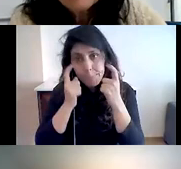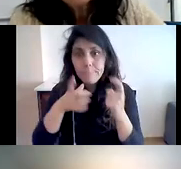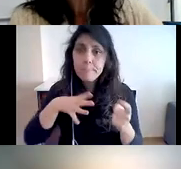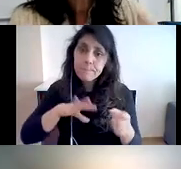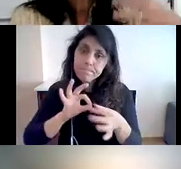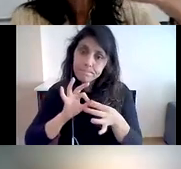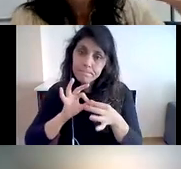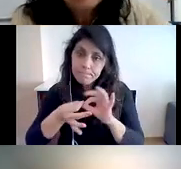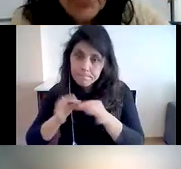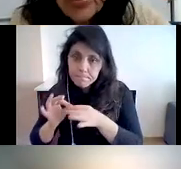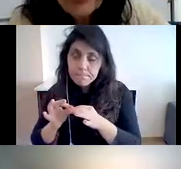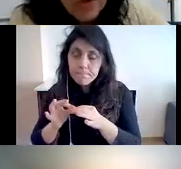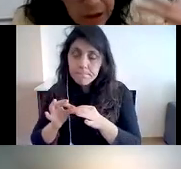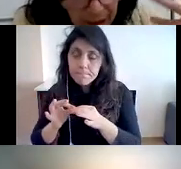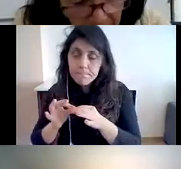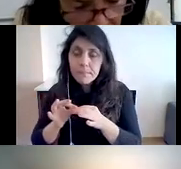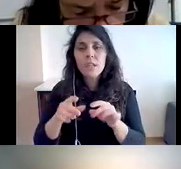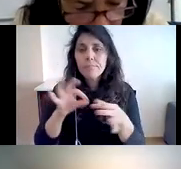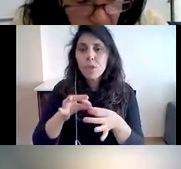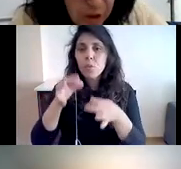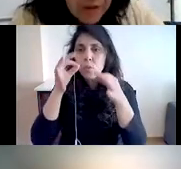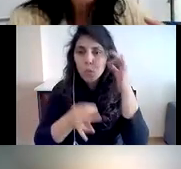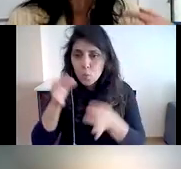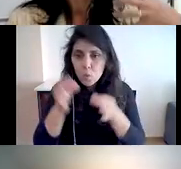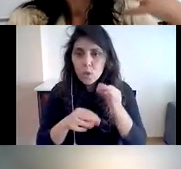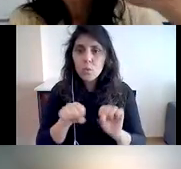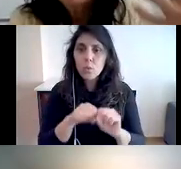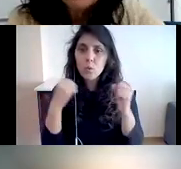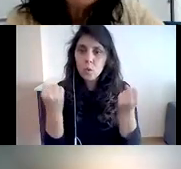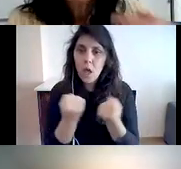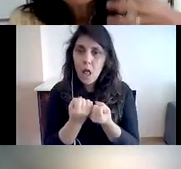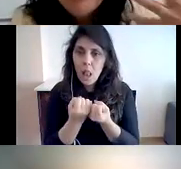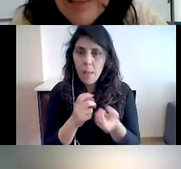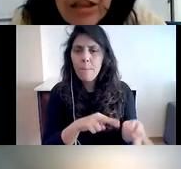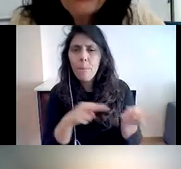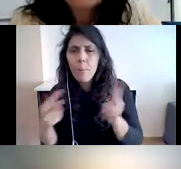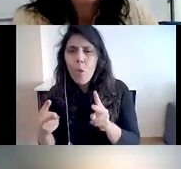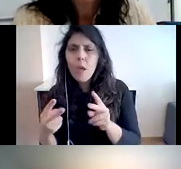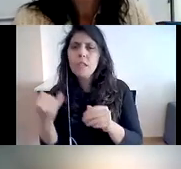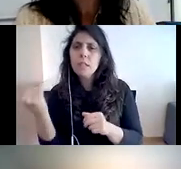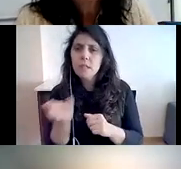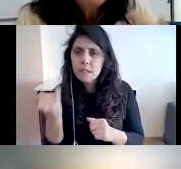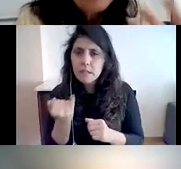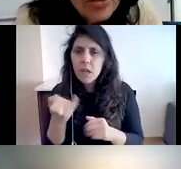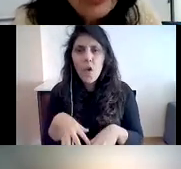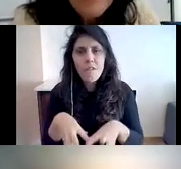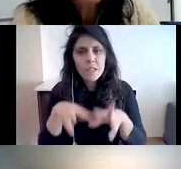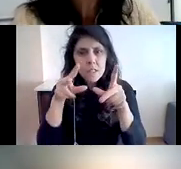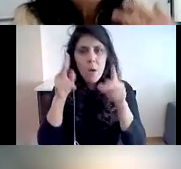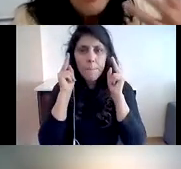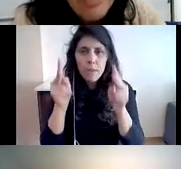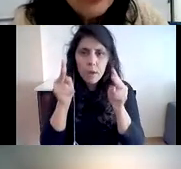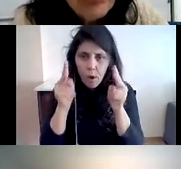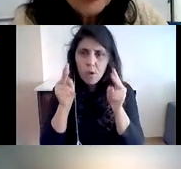de vista da justiça social, do ponto de vista da mudança institucional, do ponto de vista até da inovação pedagógica, de